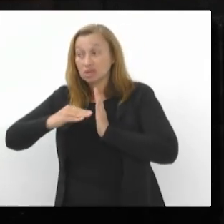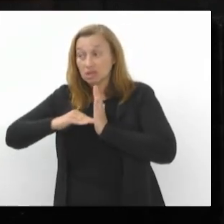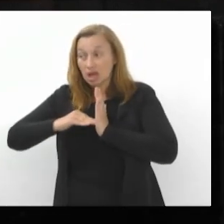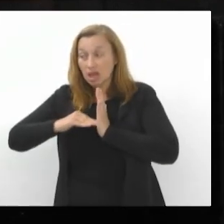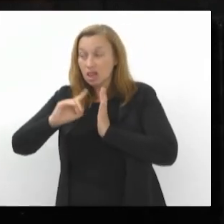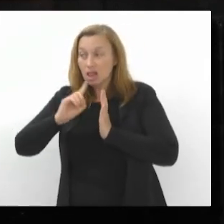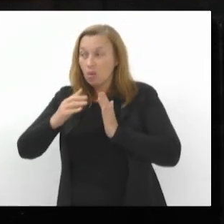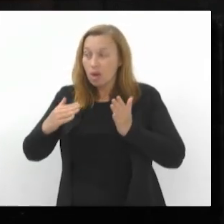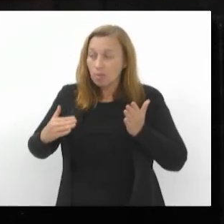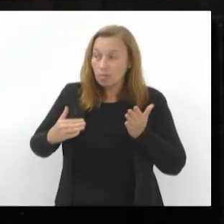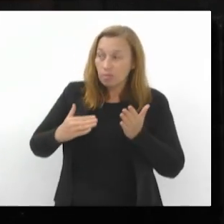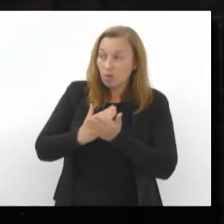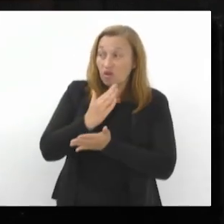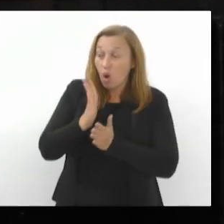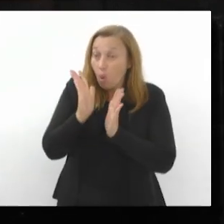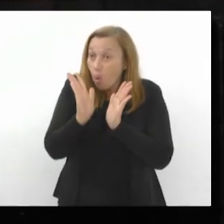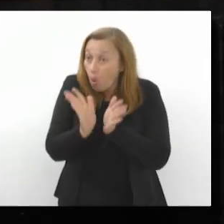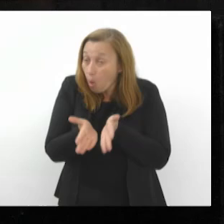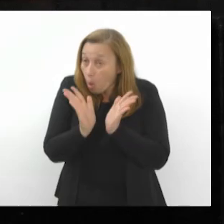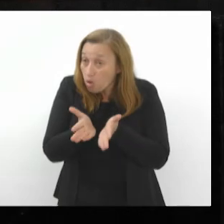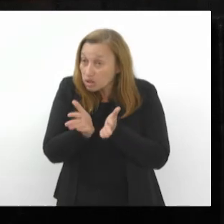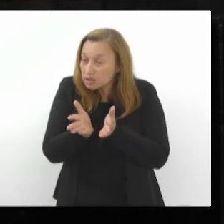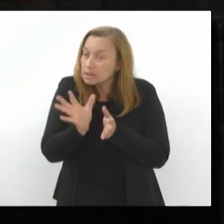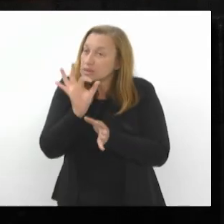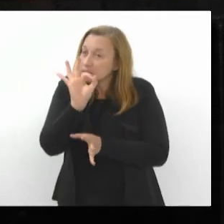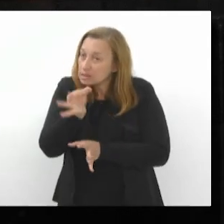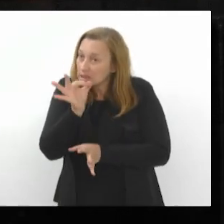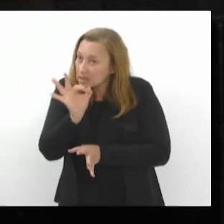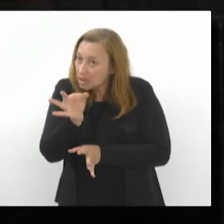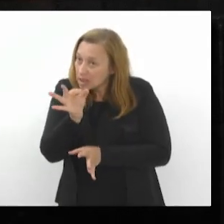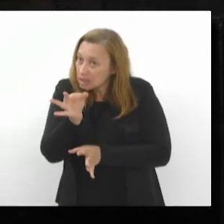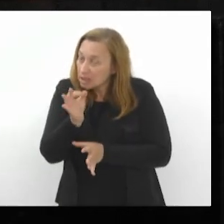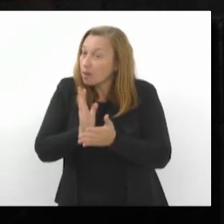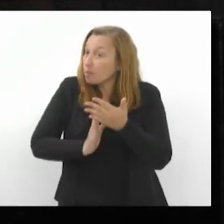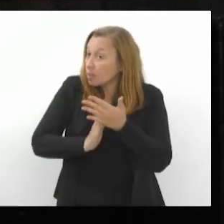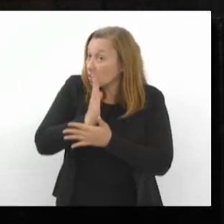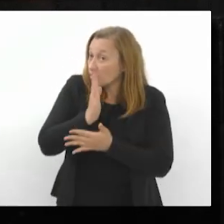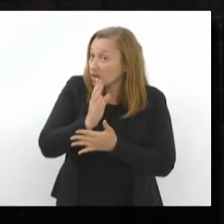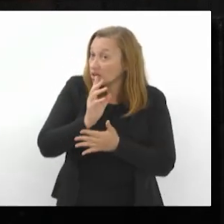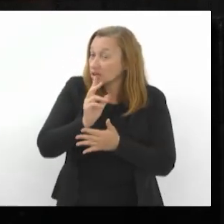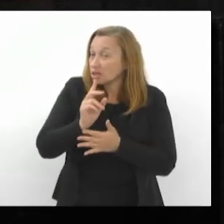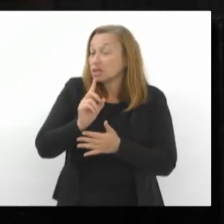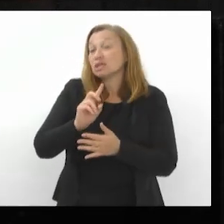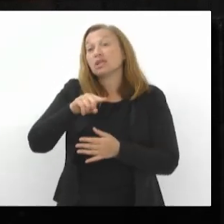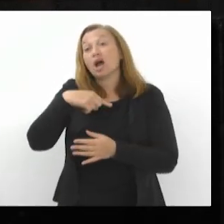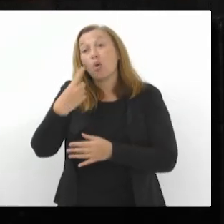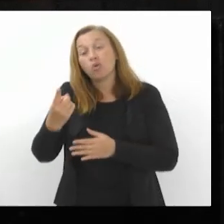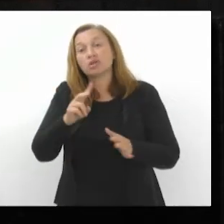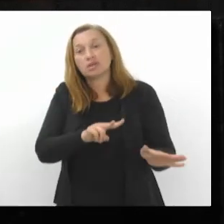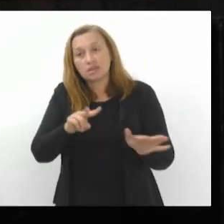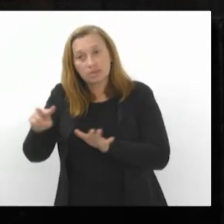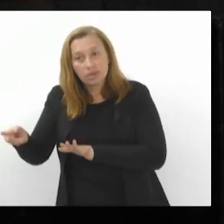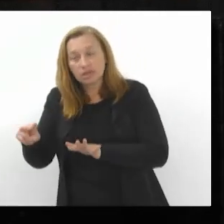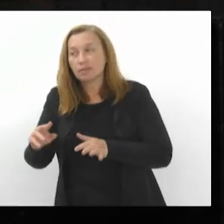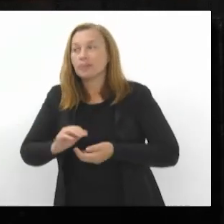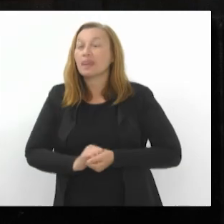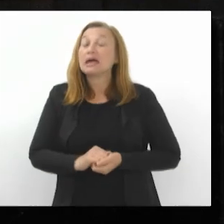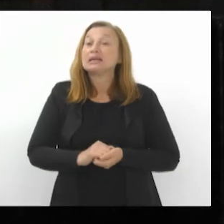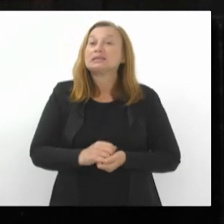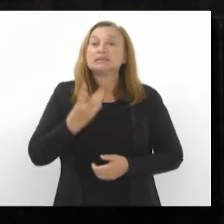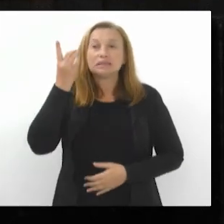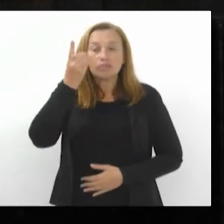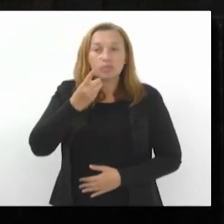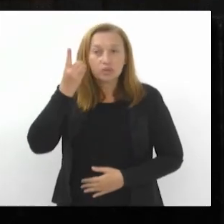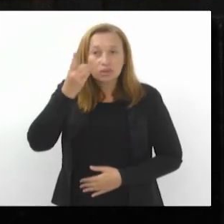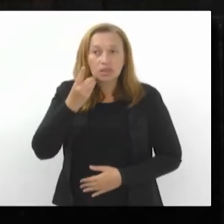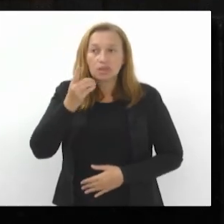ainda hoje, seguramente aprovará na semana que vem. E, deputado,